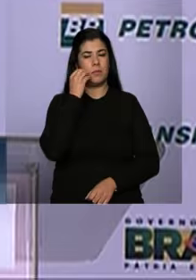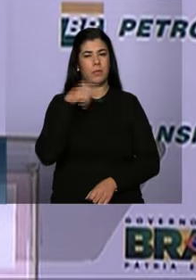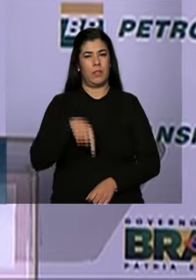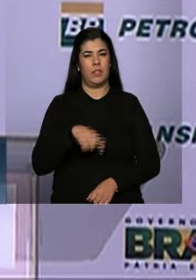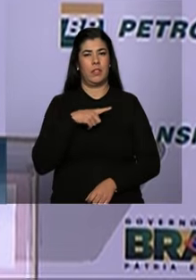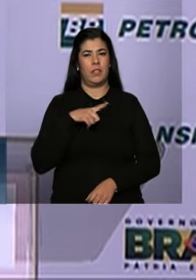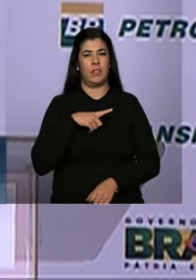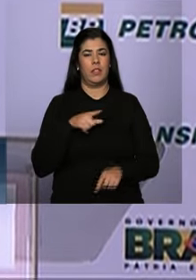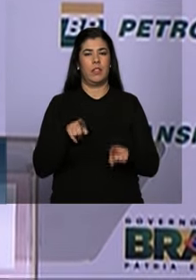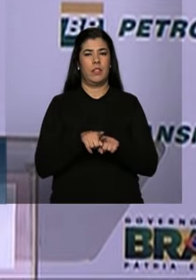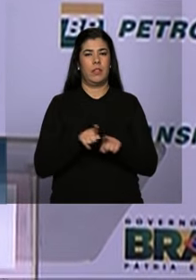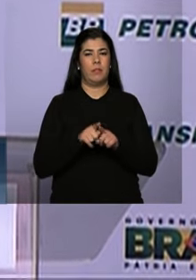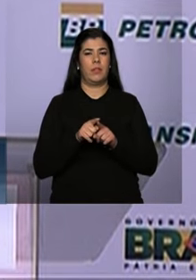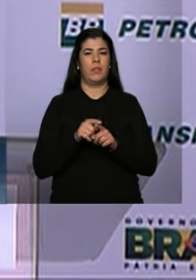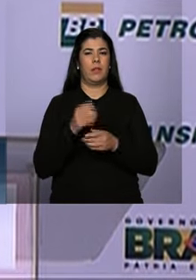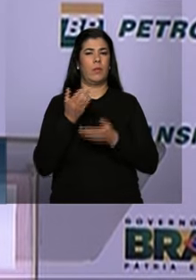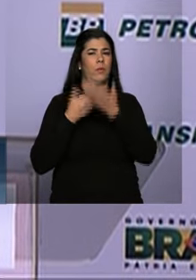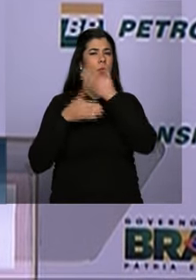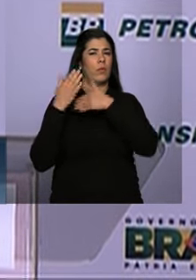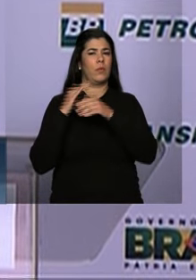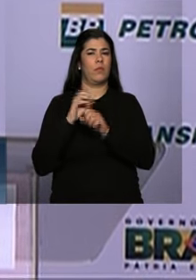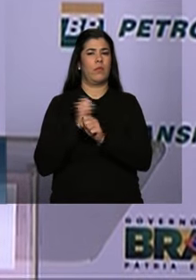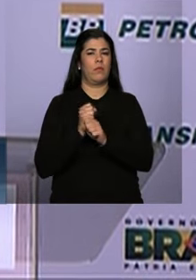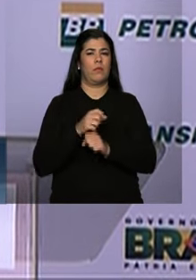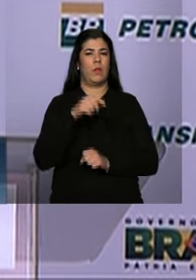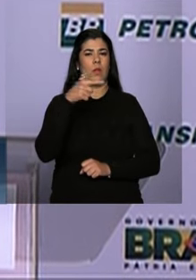Lá nos idos de 2003,